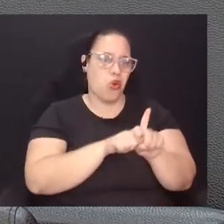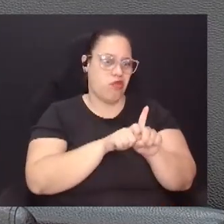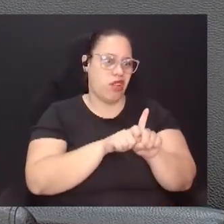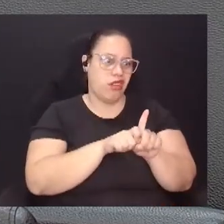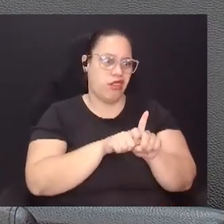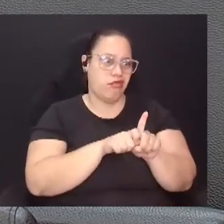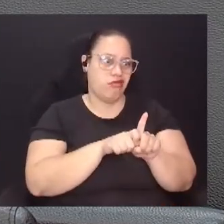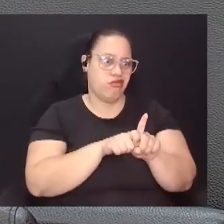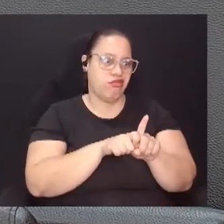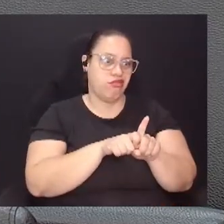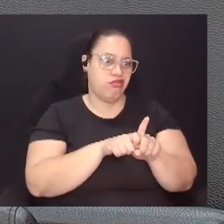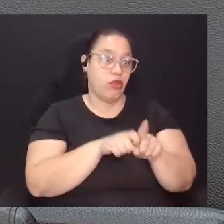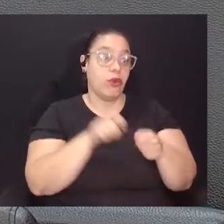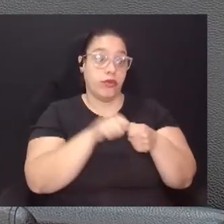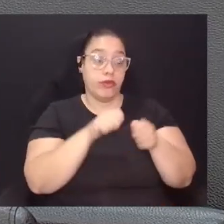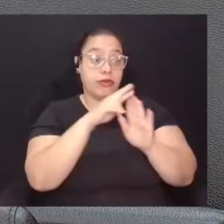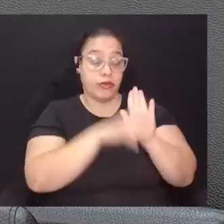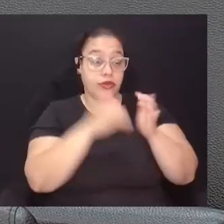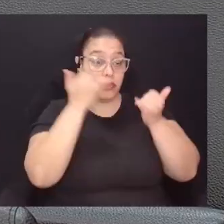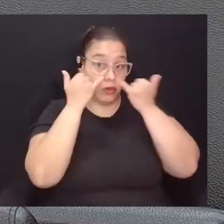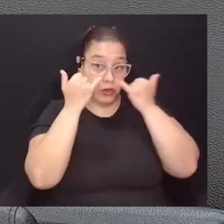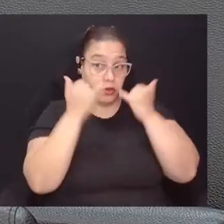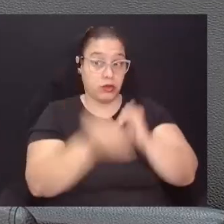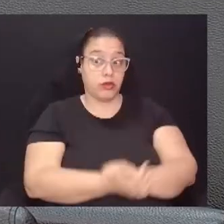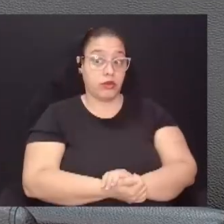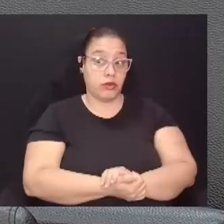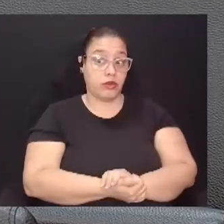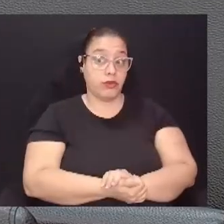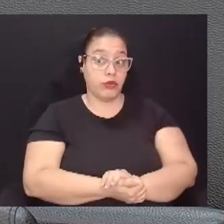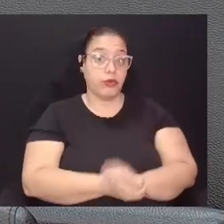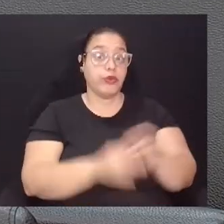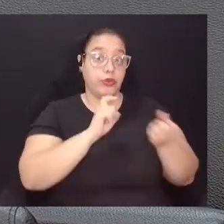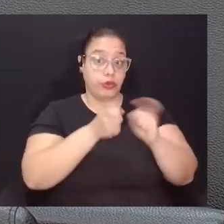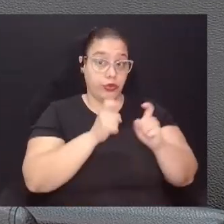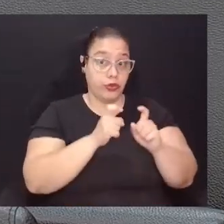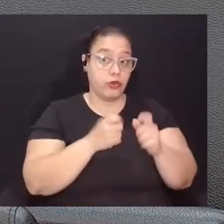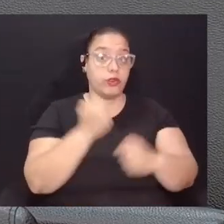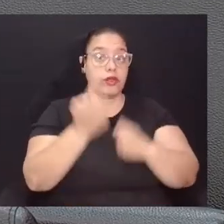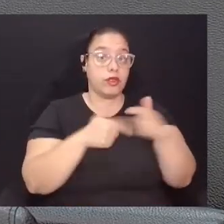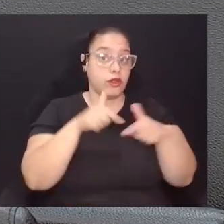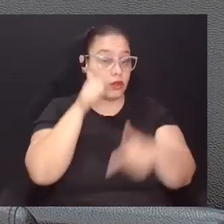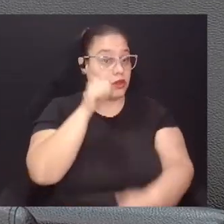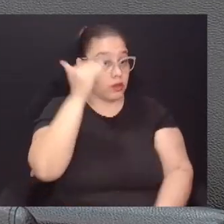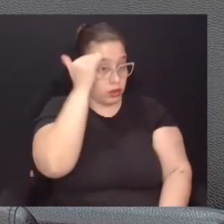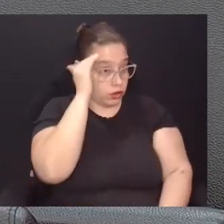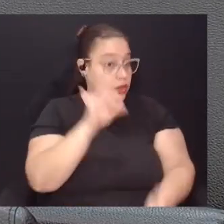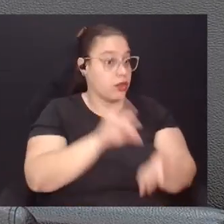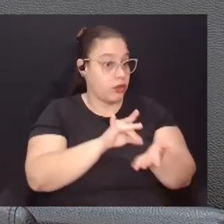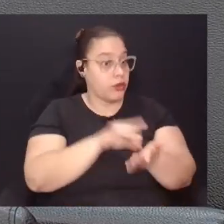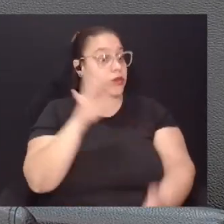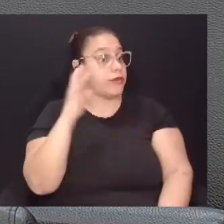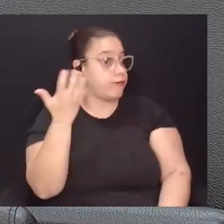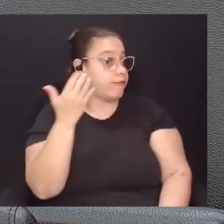mês, basicamente, né. Então a gente realizou o requerimento de informação, né, a gente fez reuniões com algumas trabalhadoras para entender de